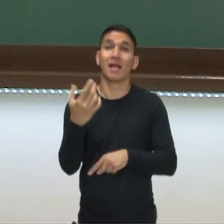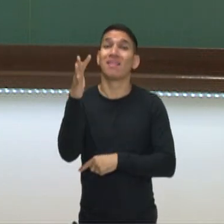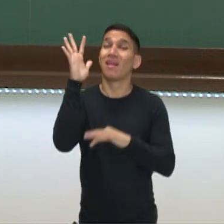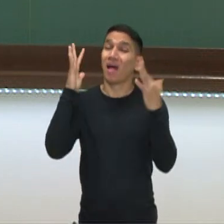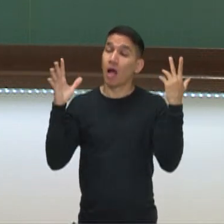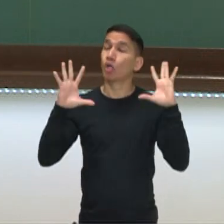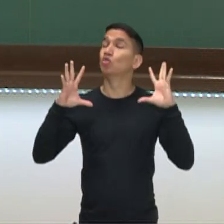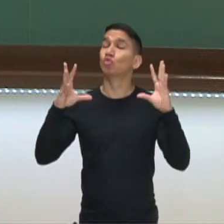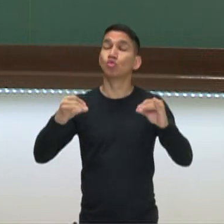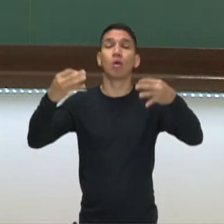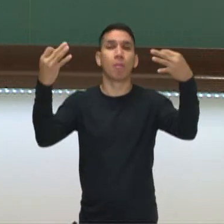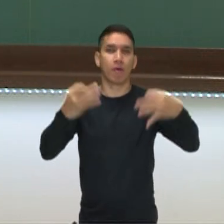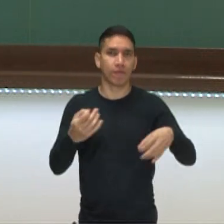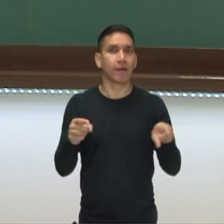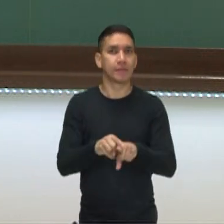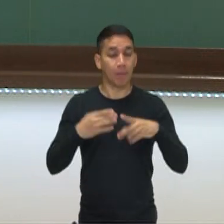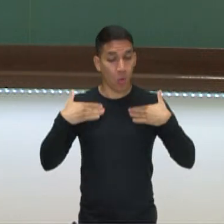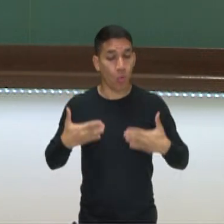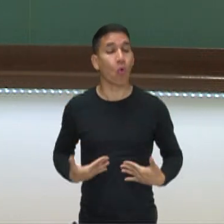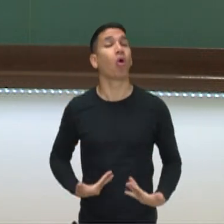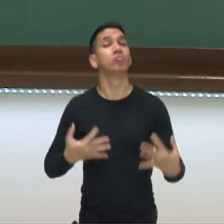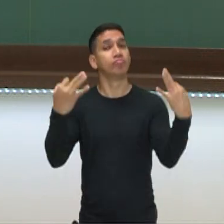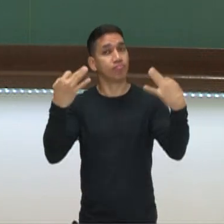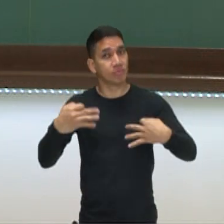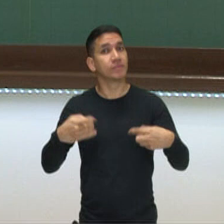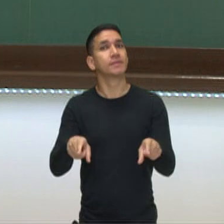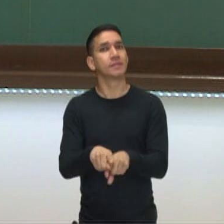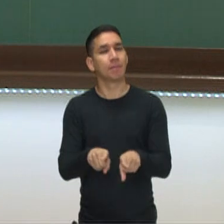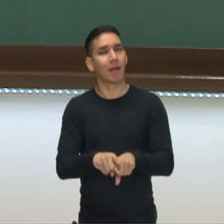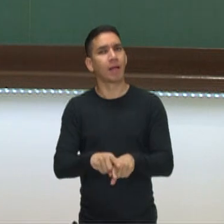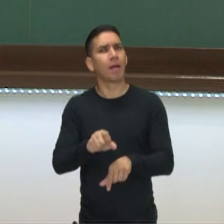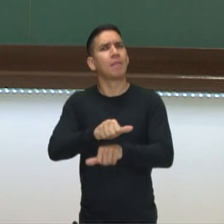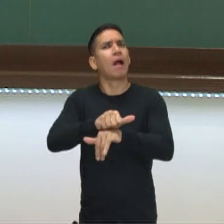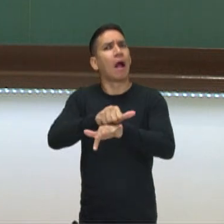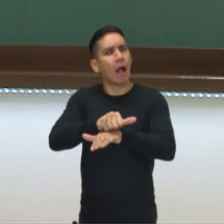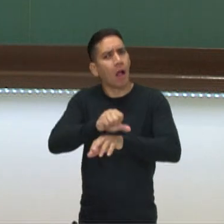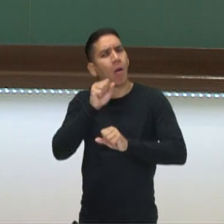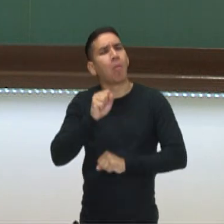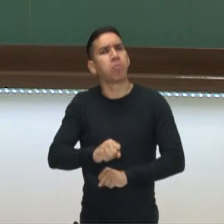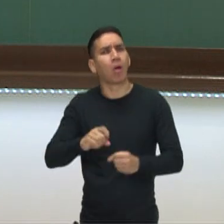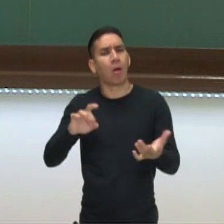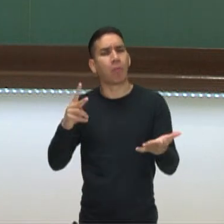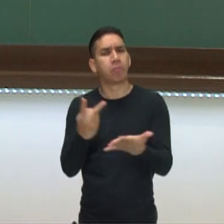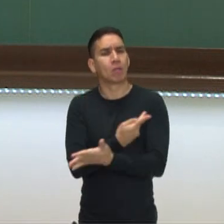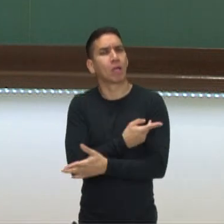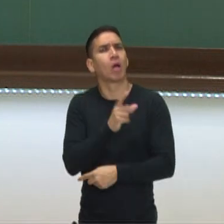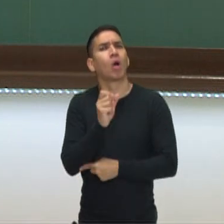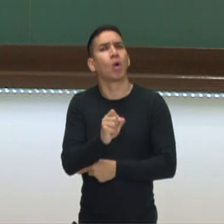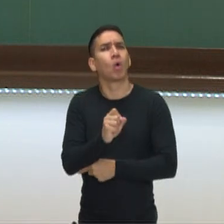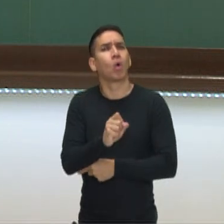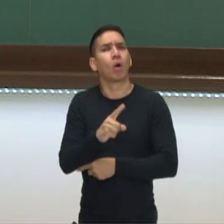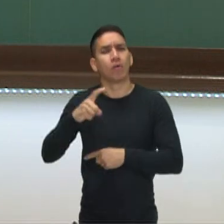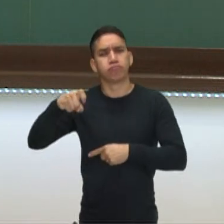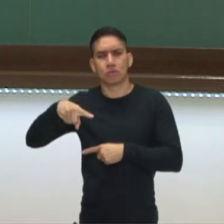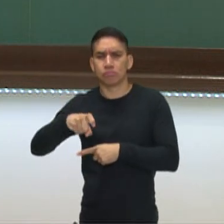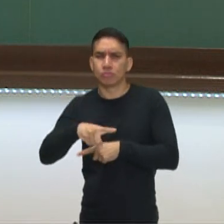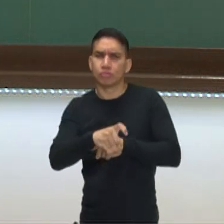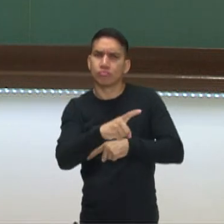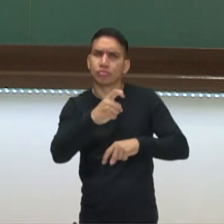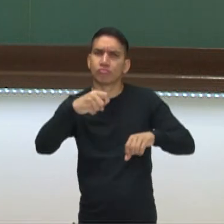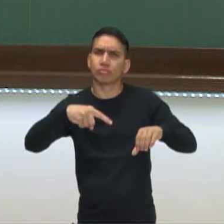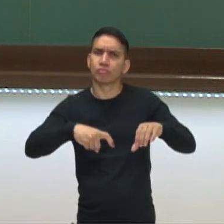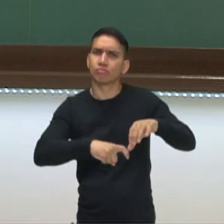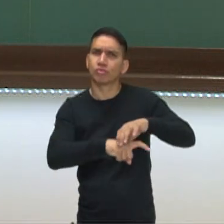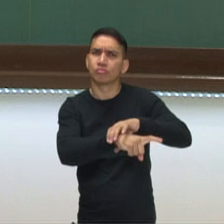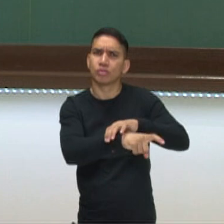corpo humano também. Essa acidez, ela não poderia matar os espermatozoides? Poderia.